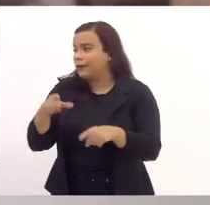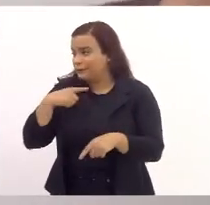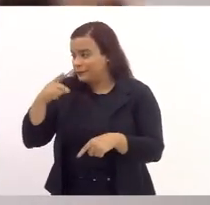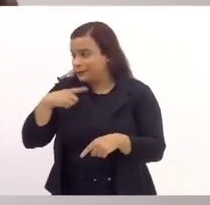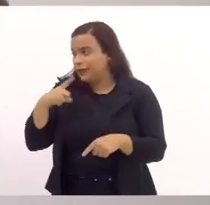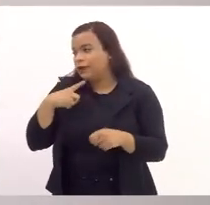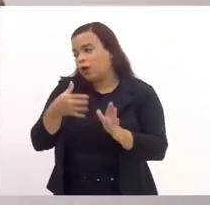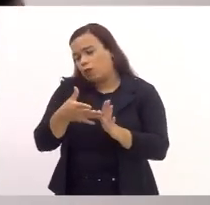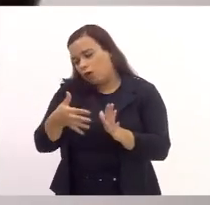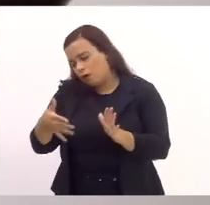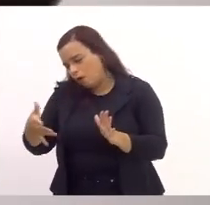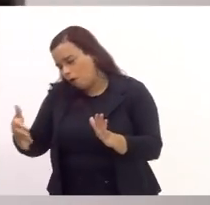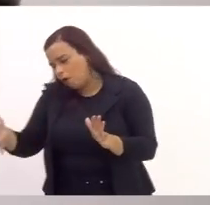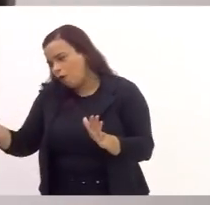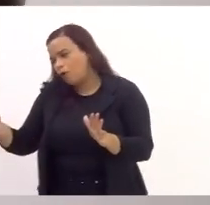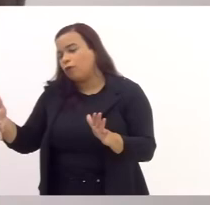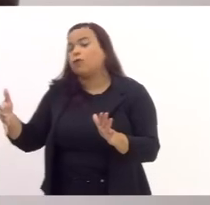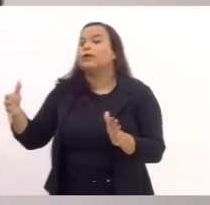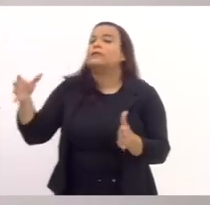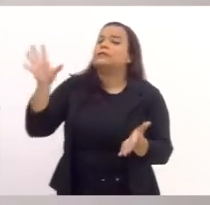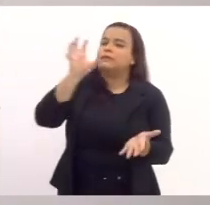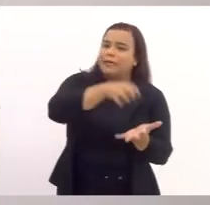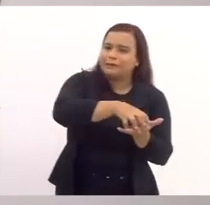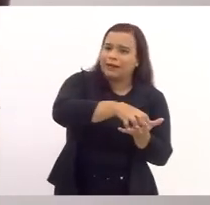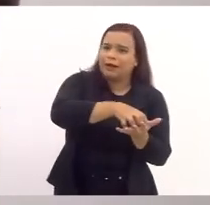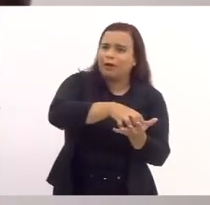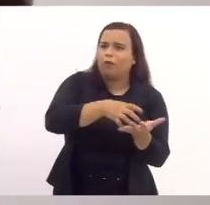da Central do Brasil até a Baixada e até Santa